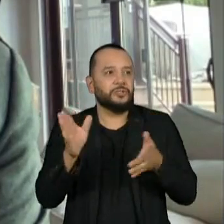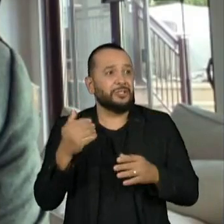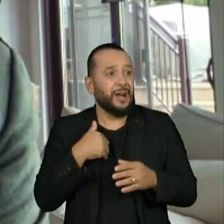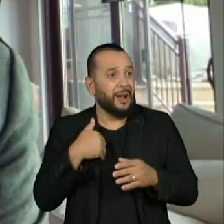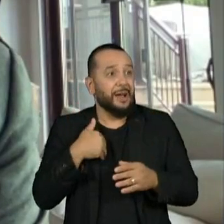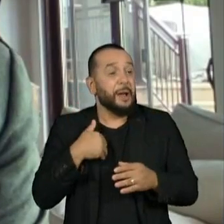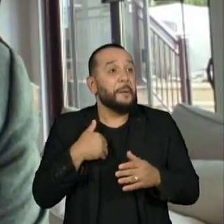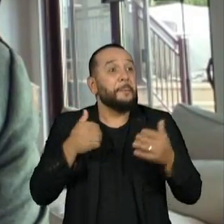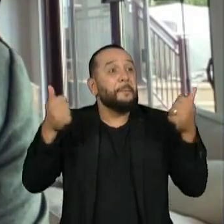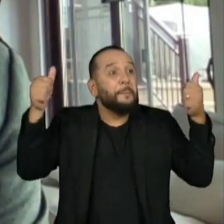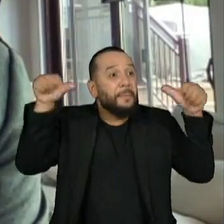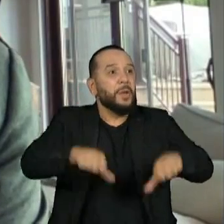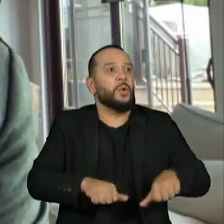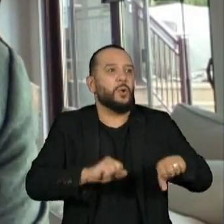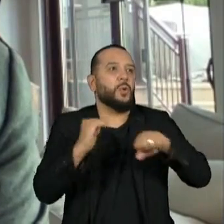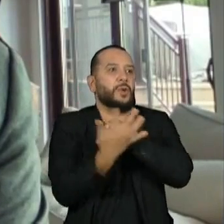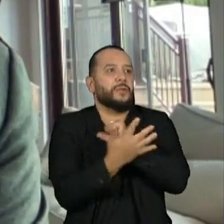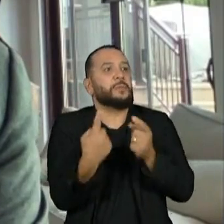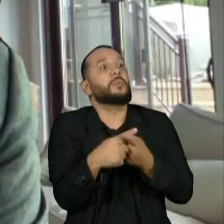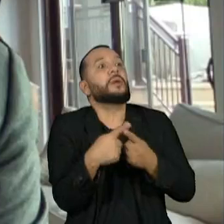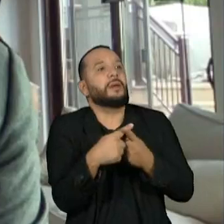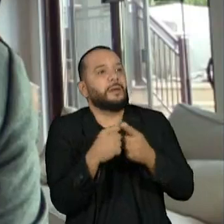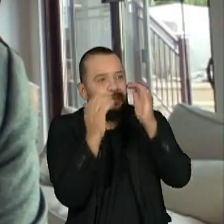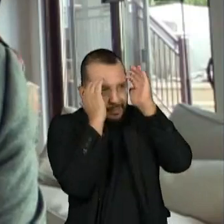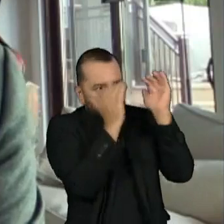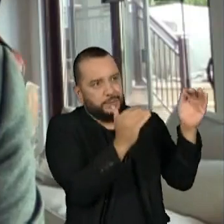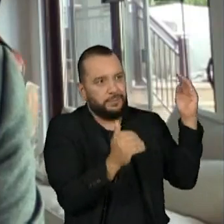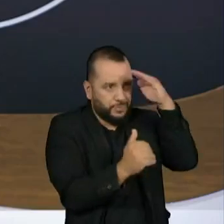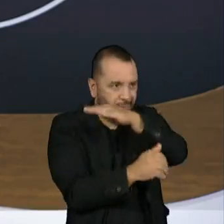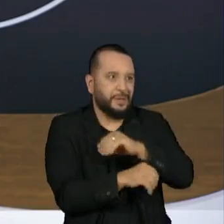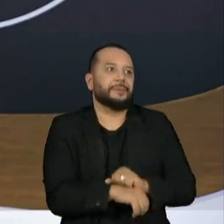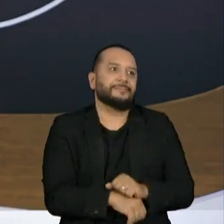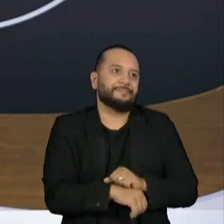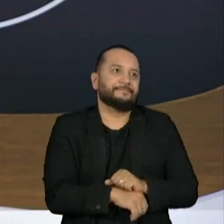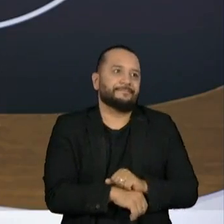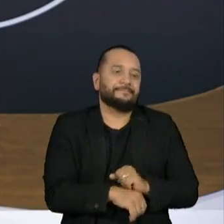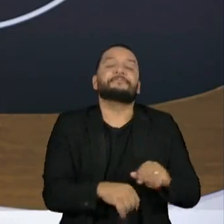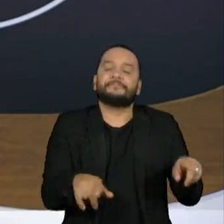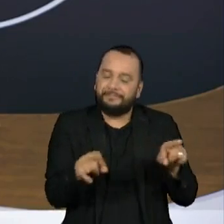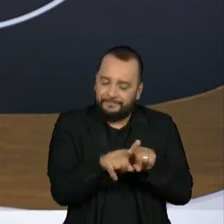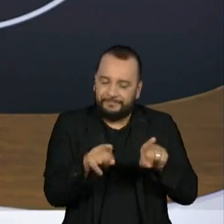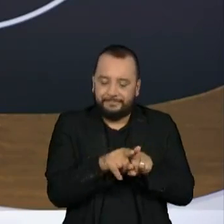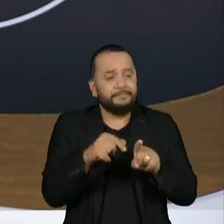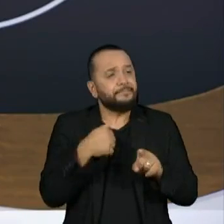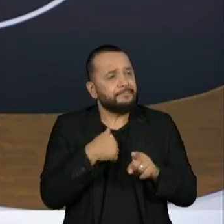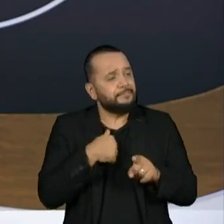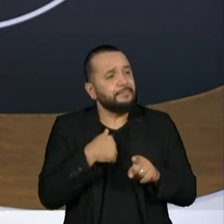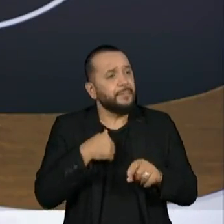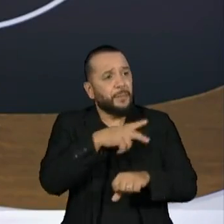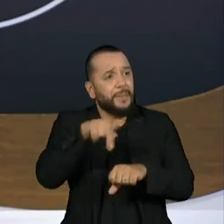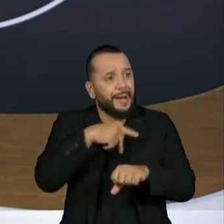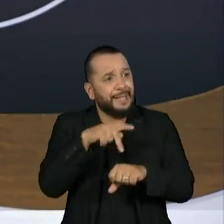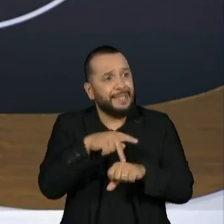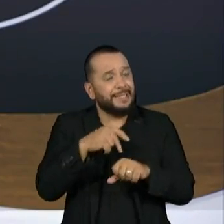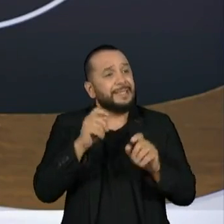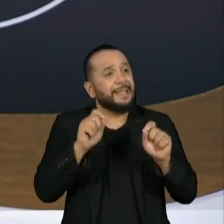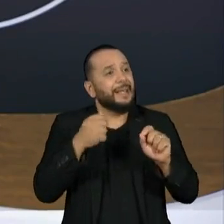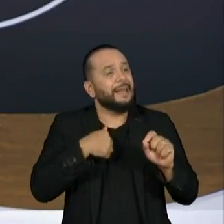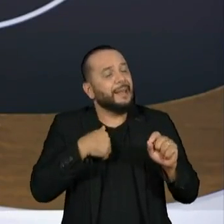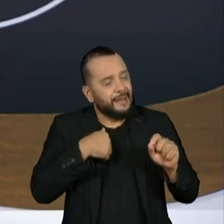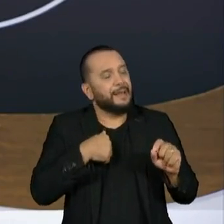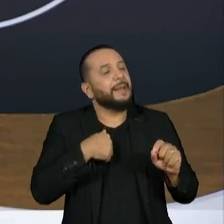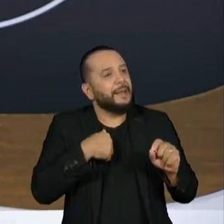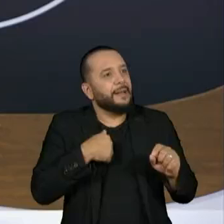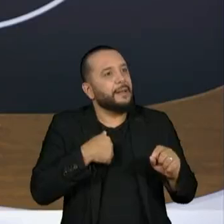queria. Então, num país assim, tão dependente da vontade do seu governante, em que o governante adota